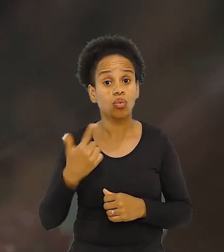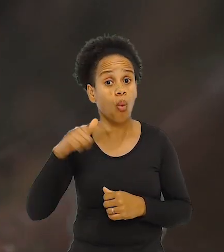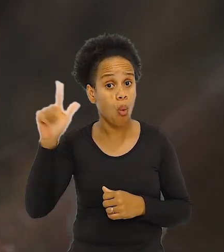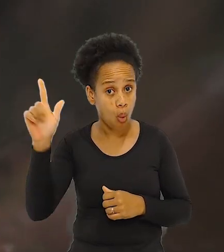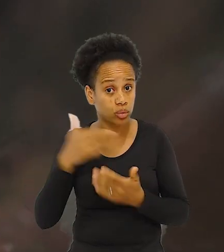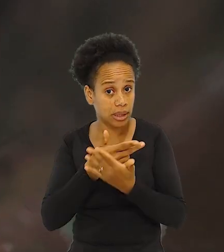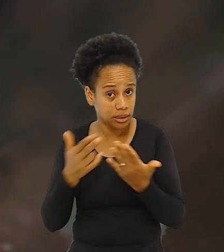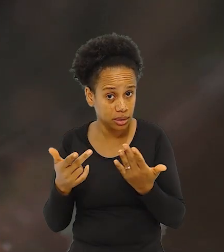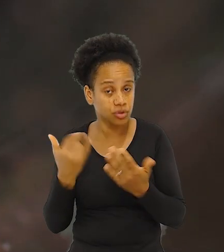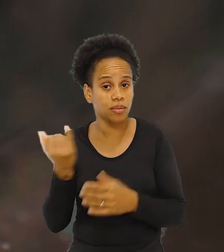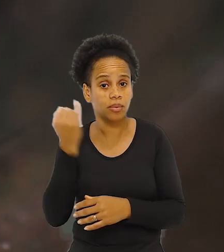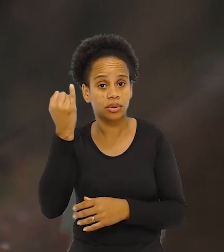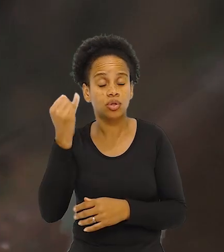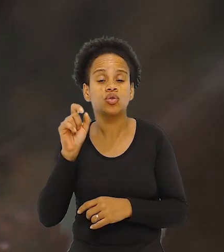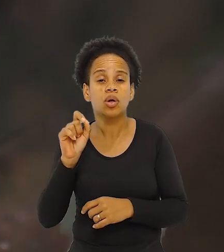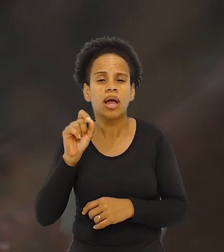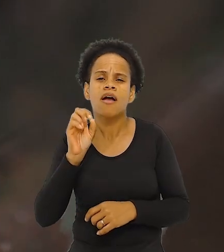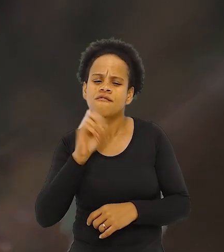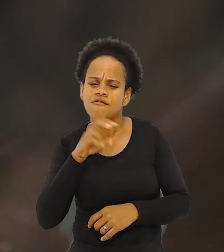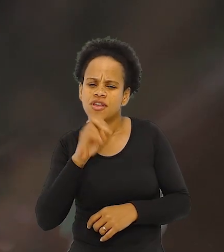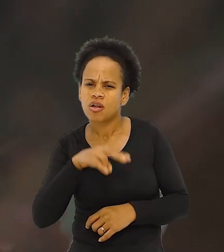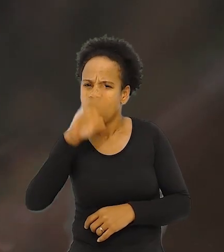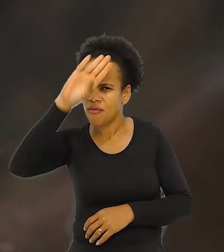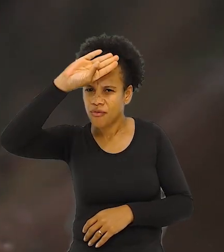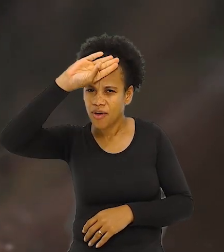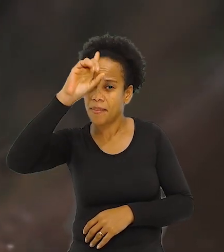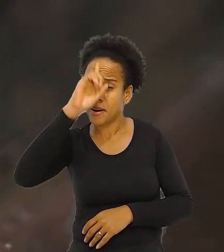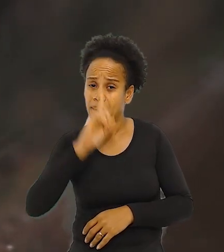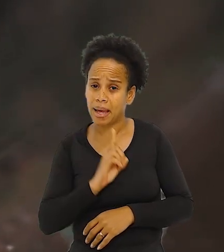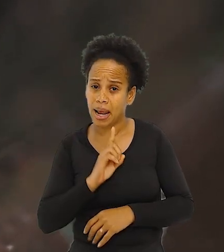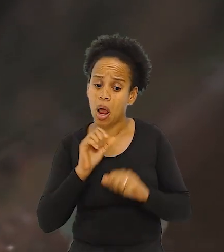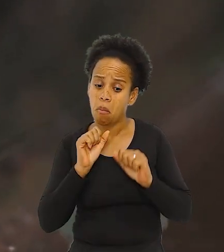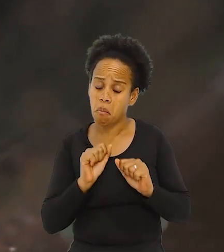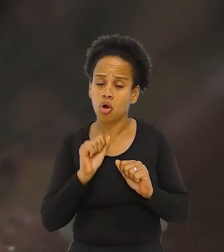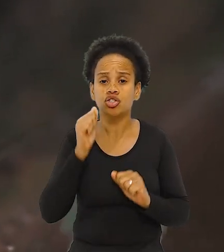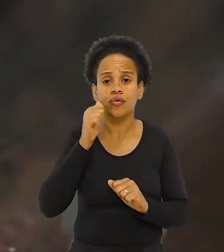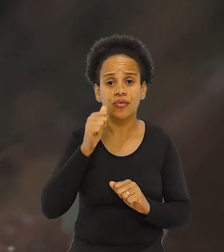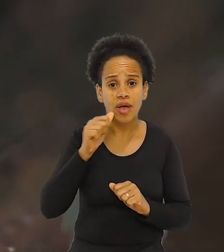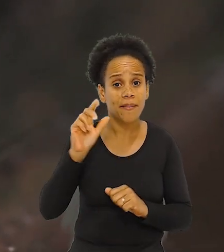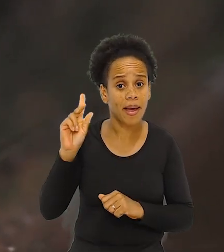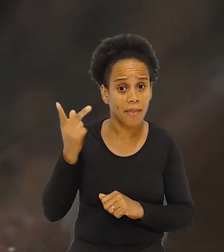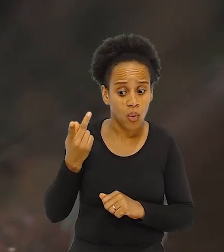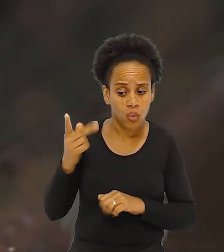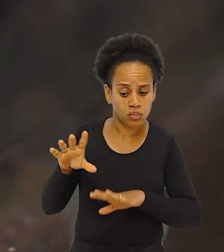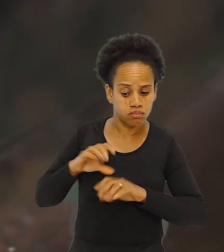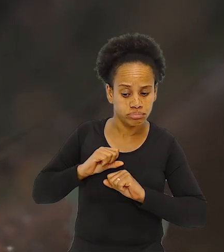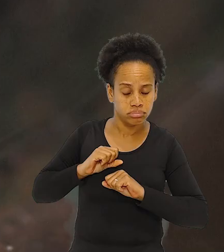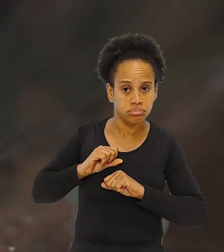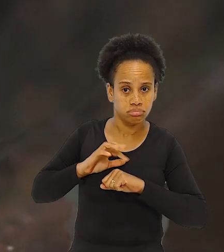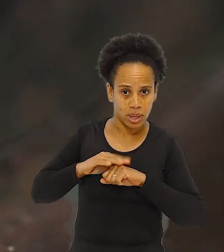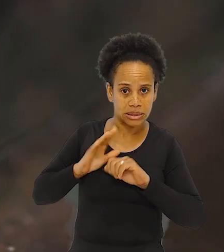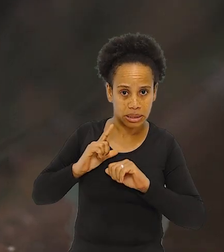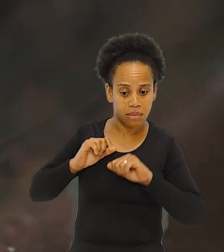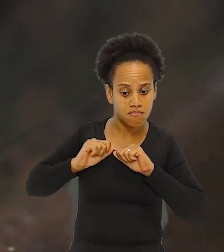importante é que o vírus da febre amarela pode ser transmitido de uma fêmea de hemagogos infectada para